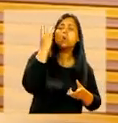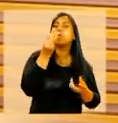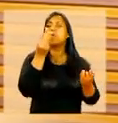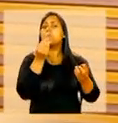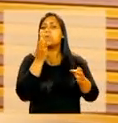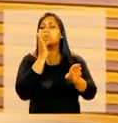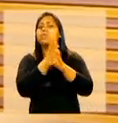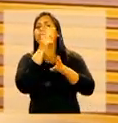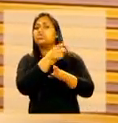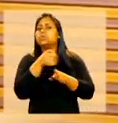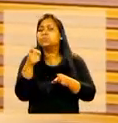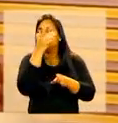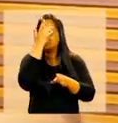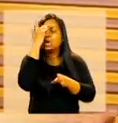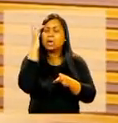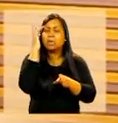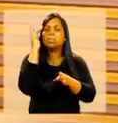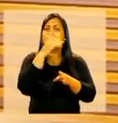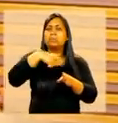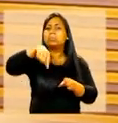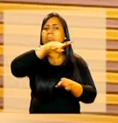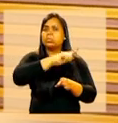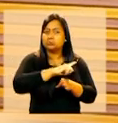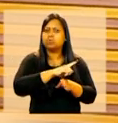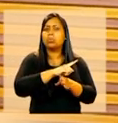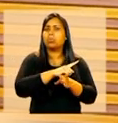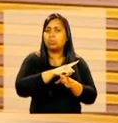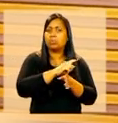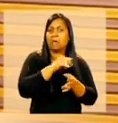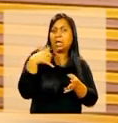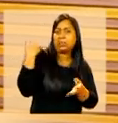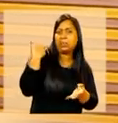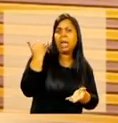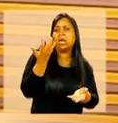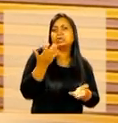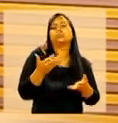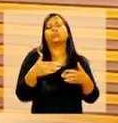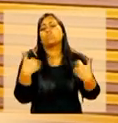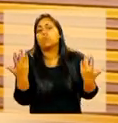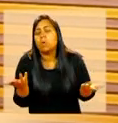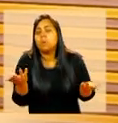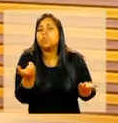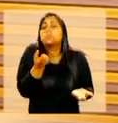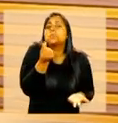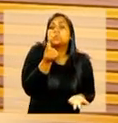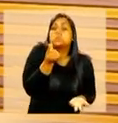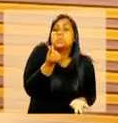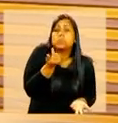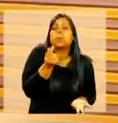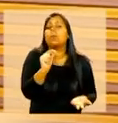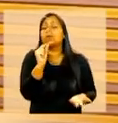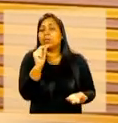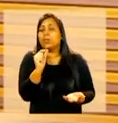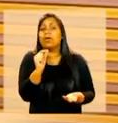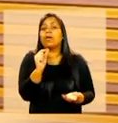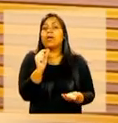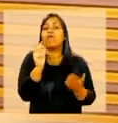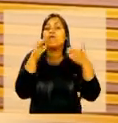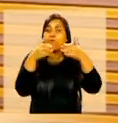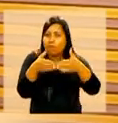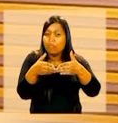conseguindo identificar uma questão majoritária ali de determinada faixa etária? E se custo também é uma